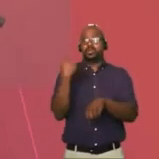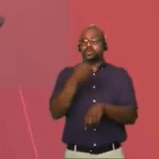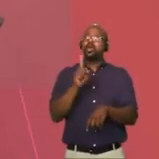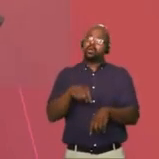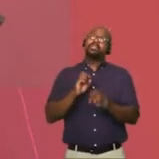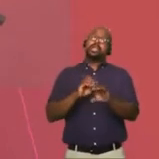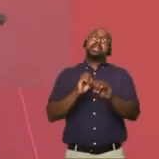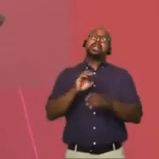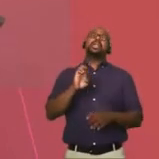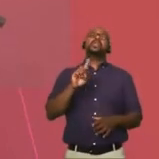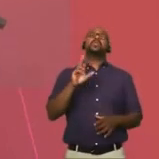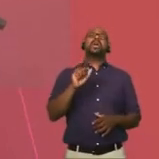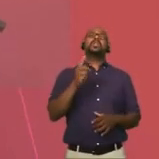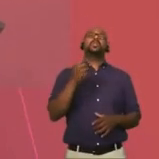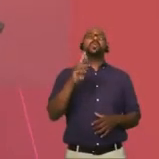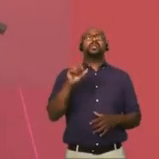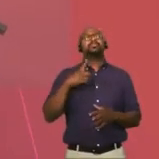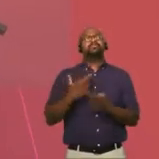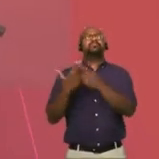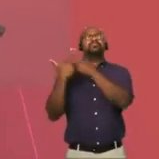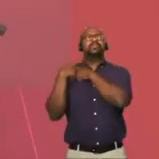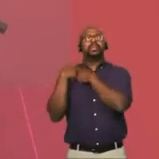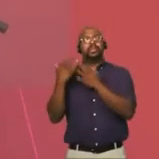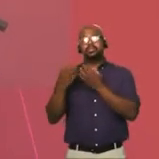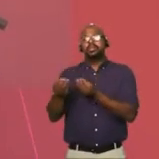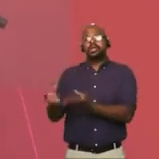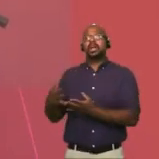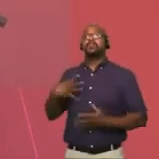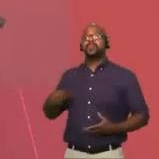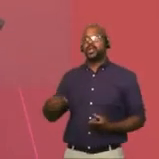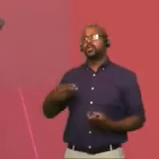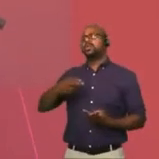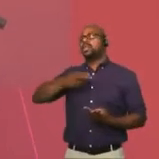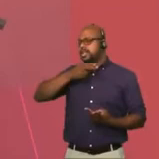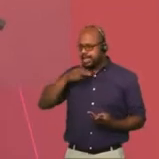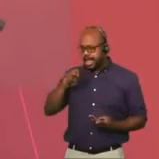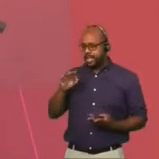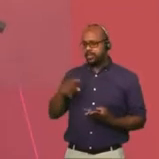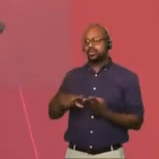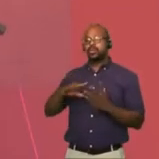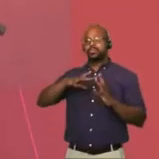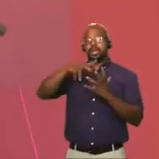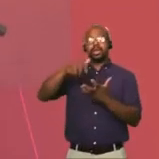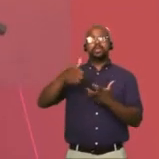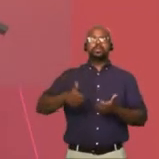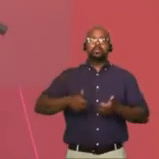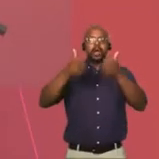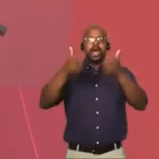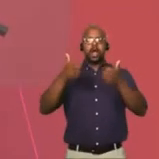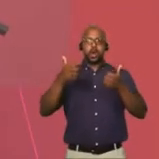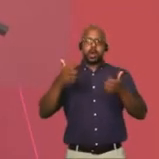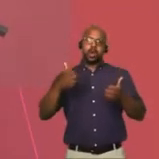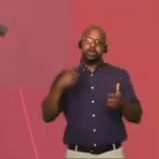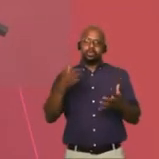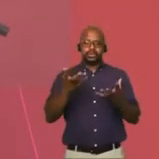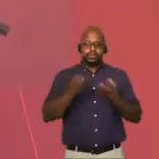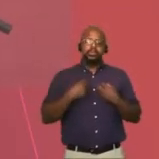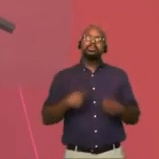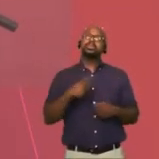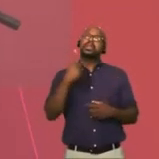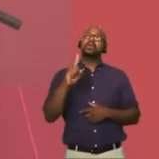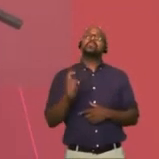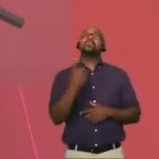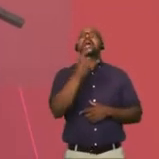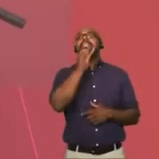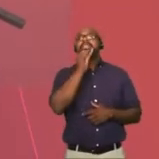somos educadores nós temos a responsabilidade se eu acho que não deixar os nossos filhos nossos netos um planeta que nós recebemos nós temos que